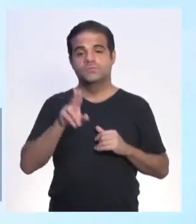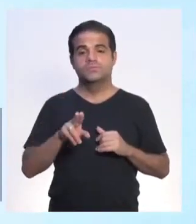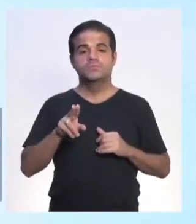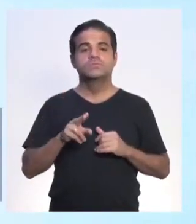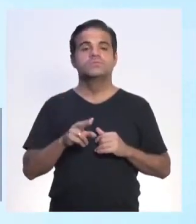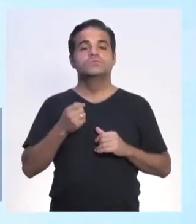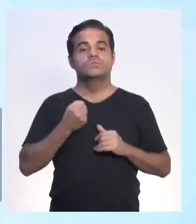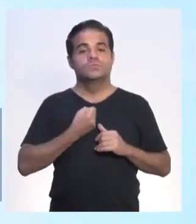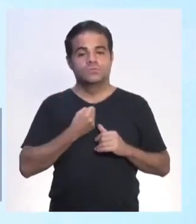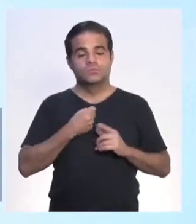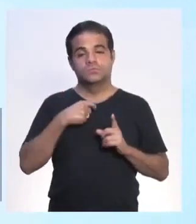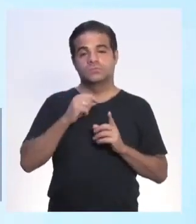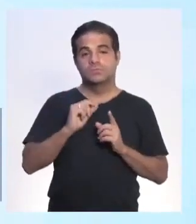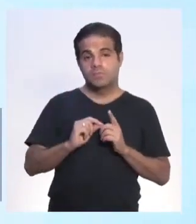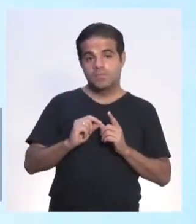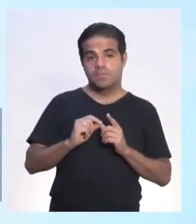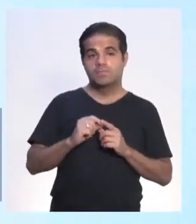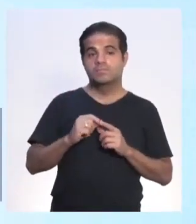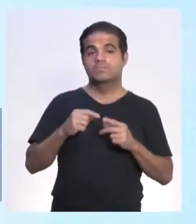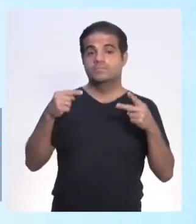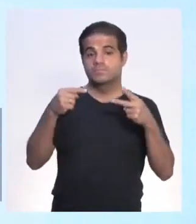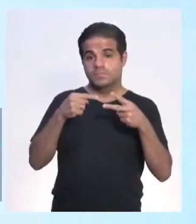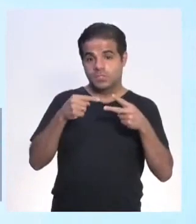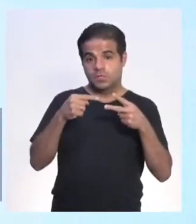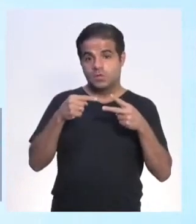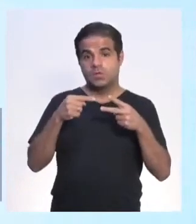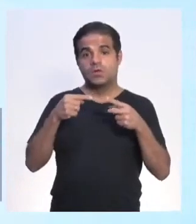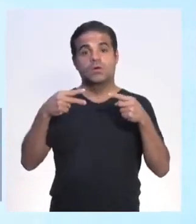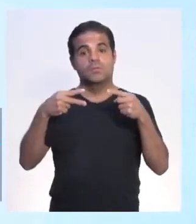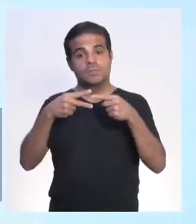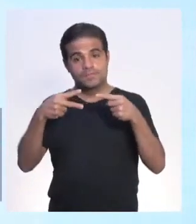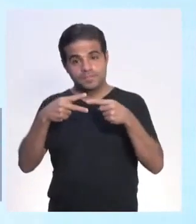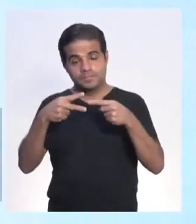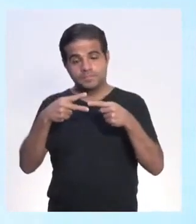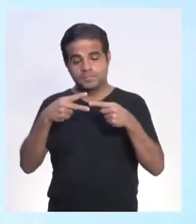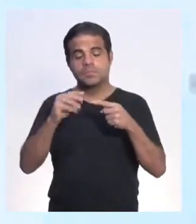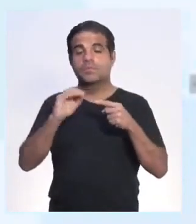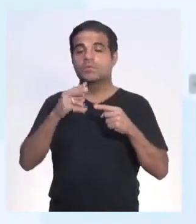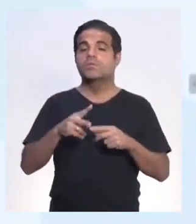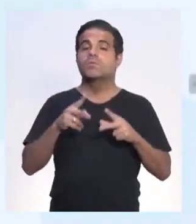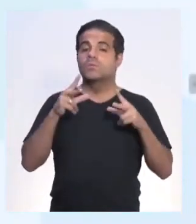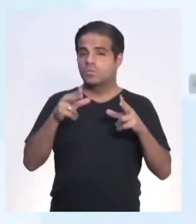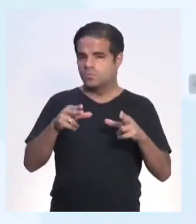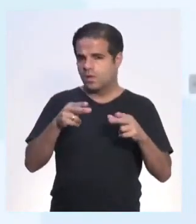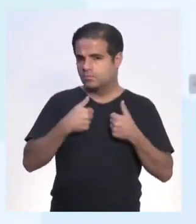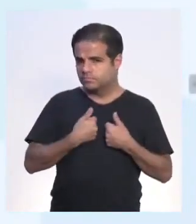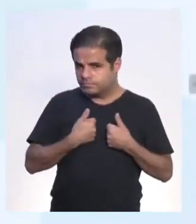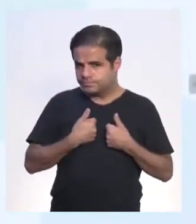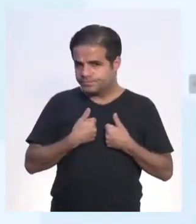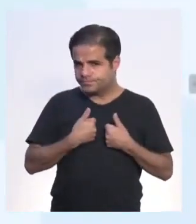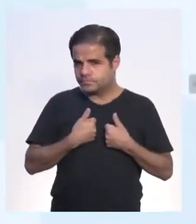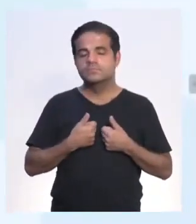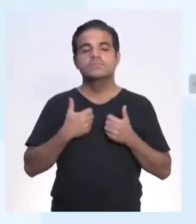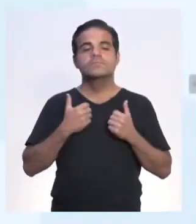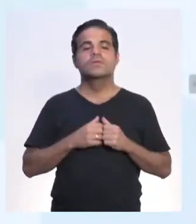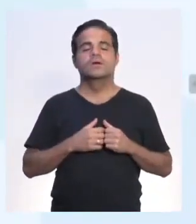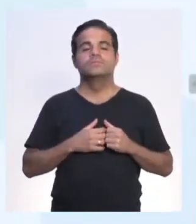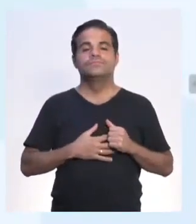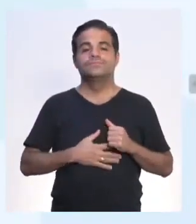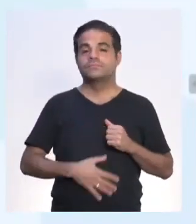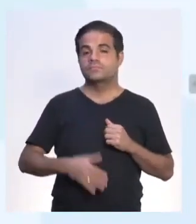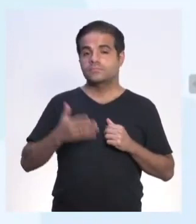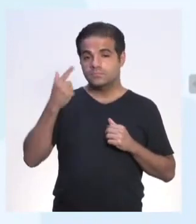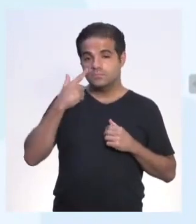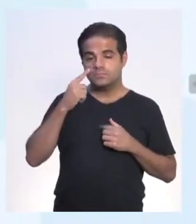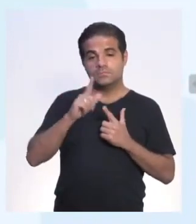símbolos de maior, menor ou igual. Correto? Muito bem. Olha